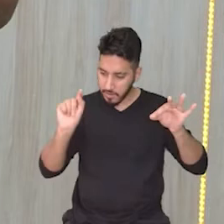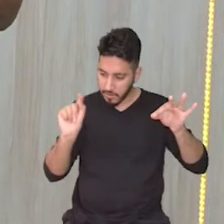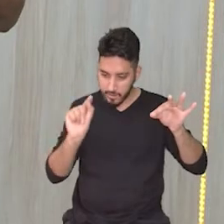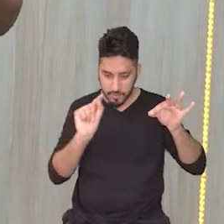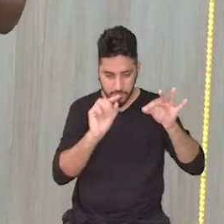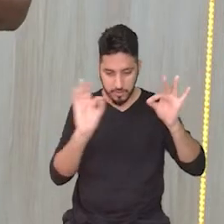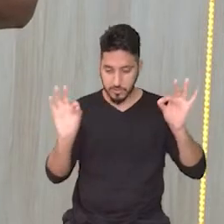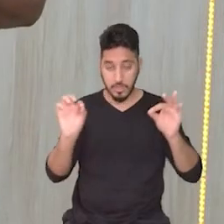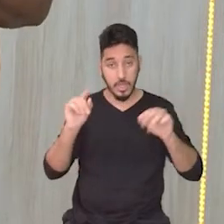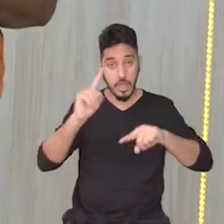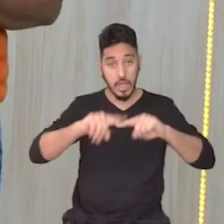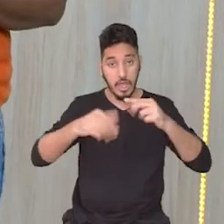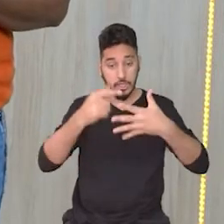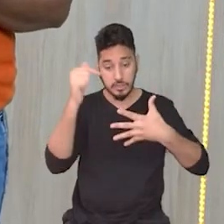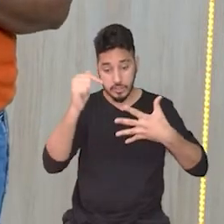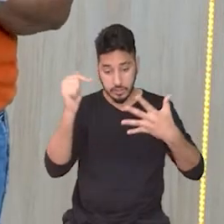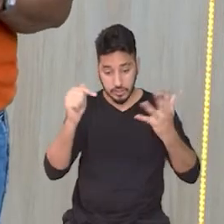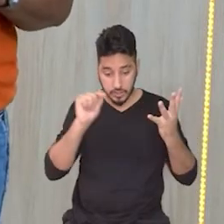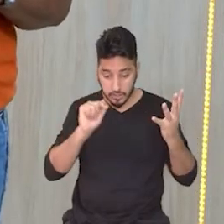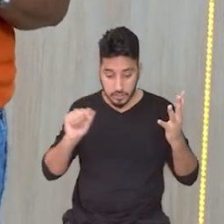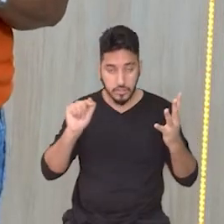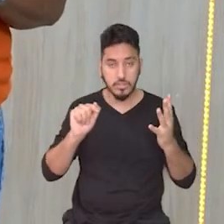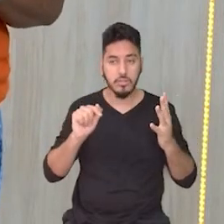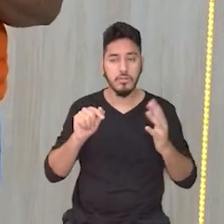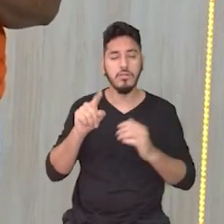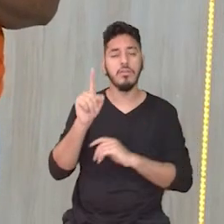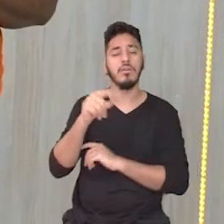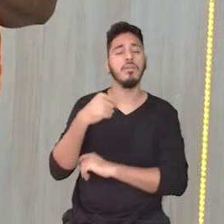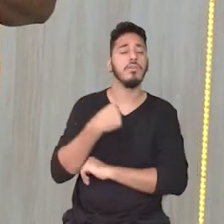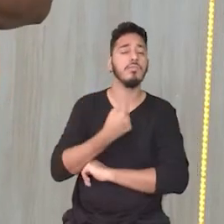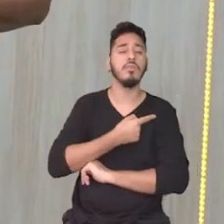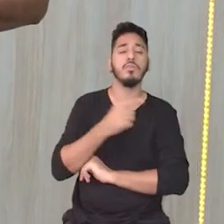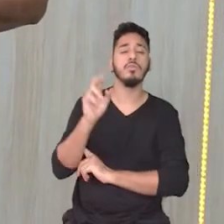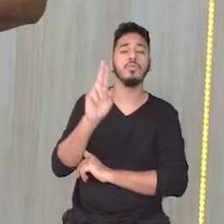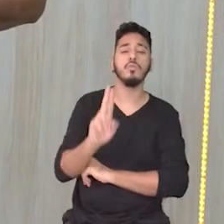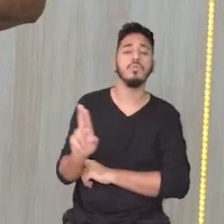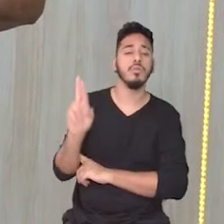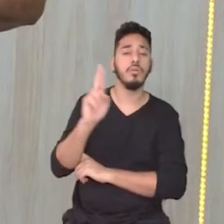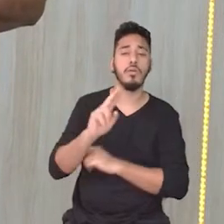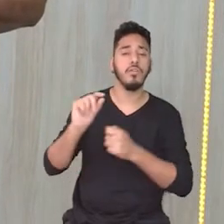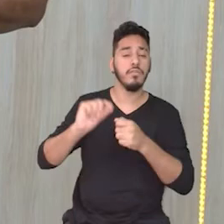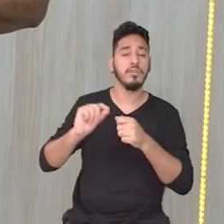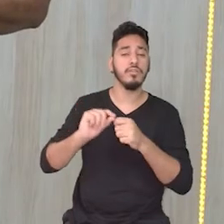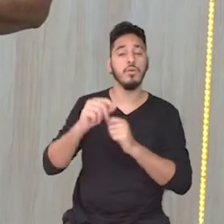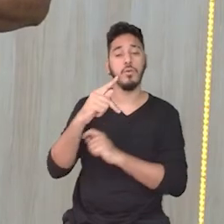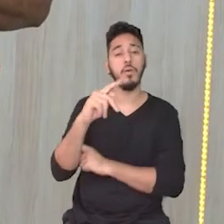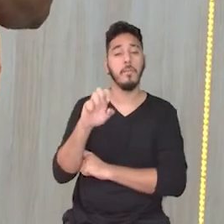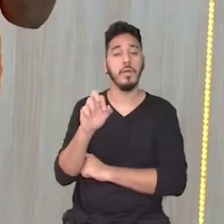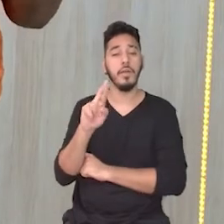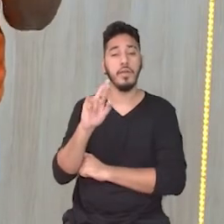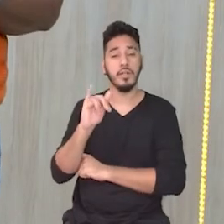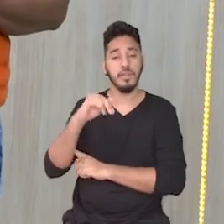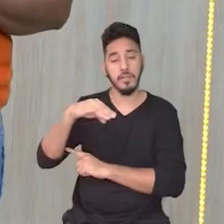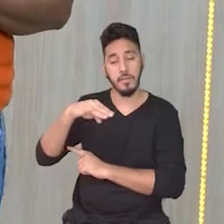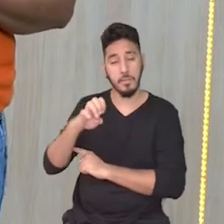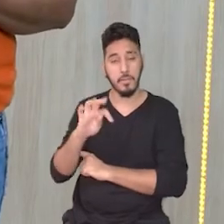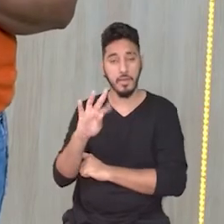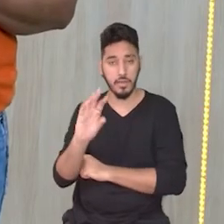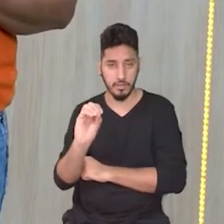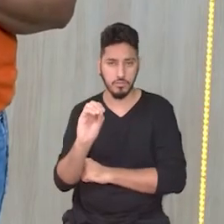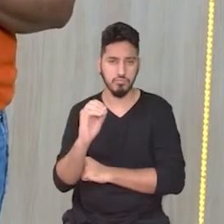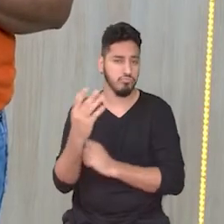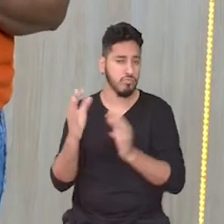esses instrumentos são os instrumentos que nós utilizamos para fazer o perímetro de alguma